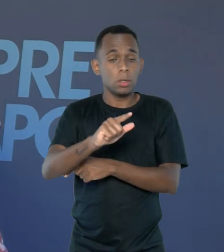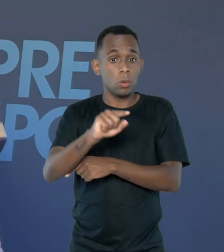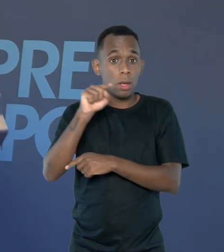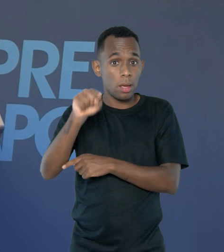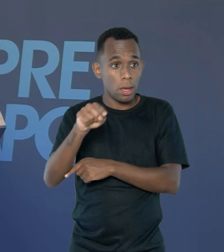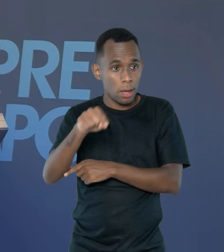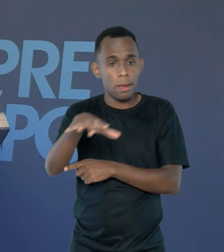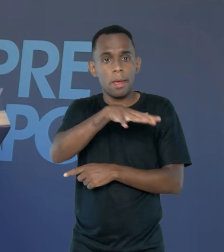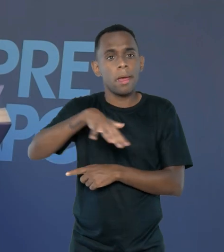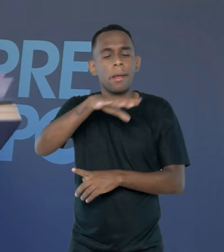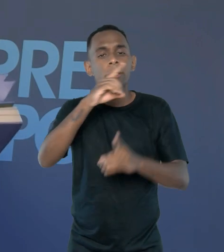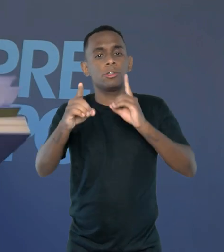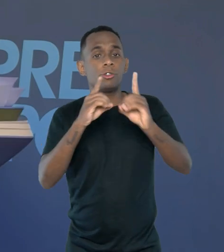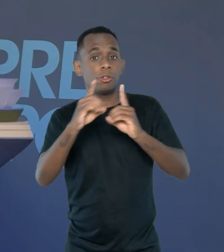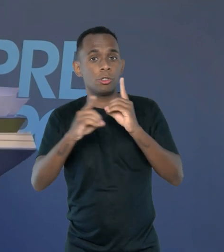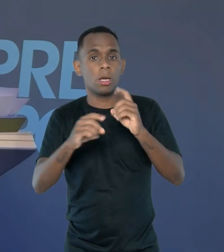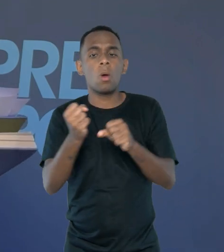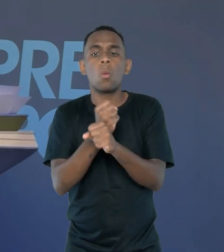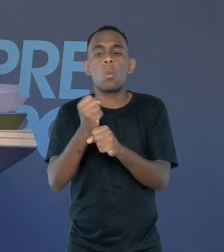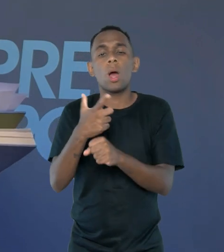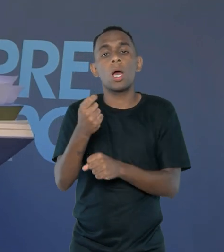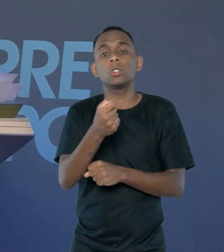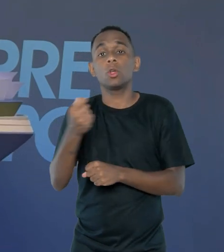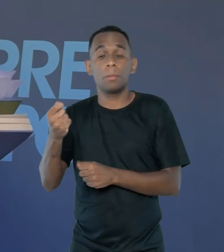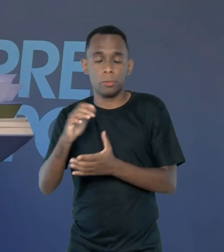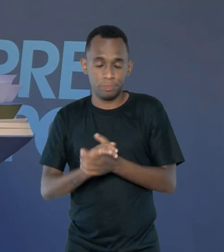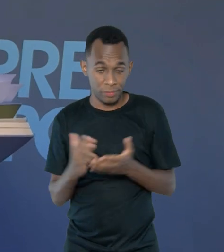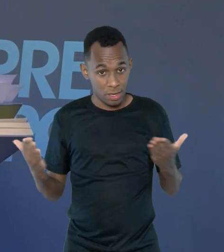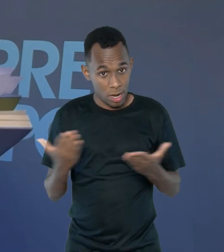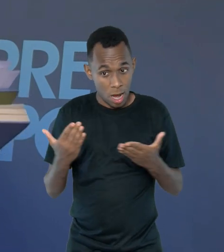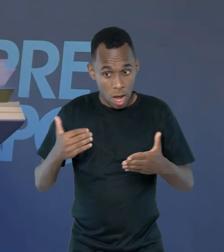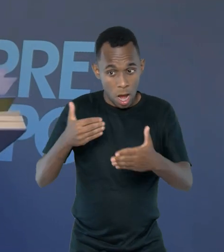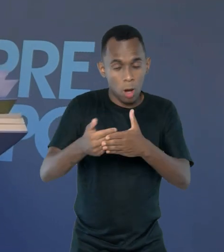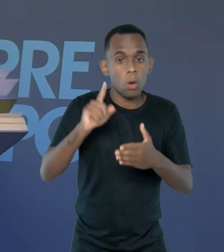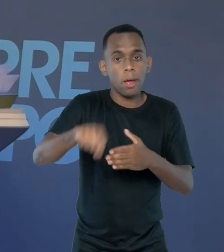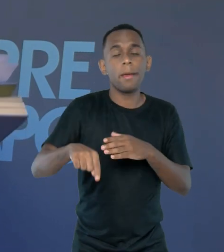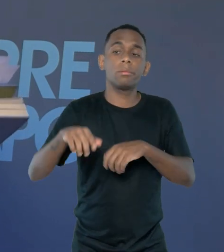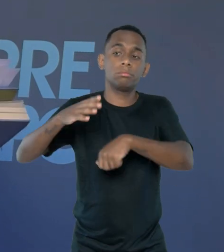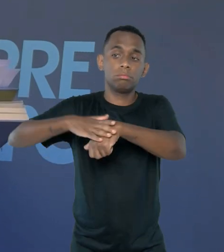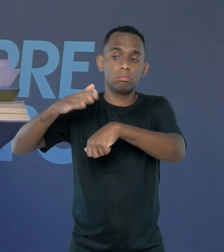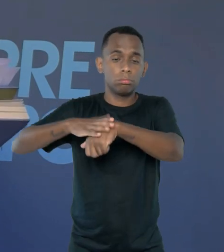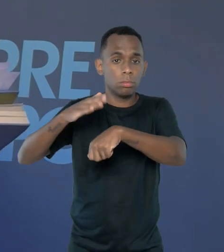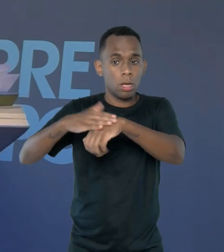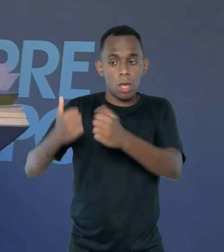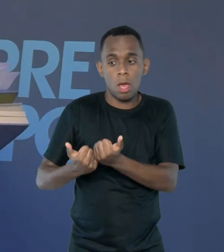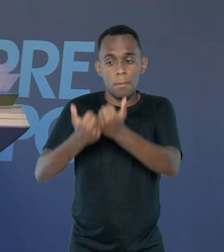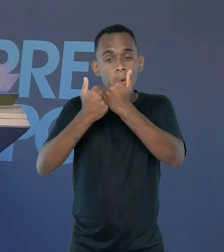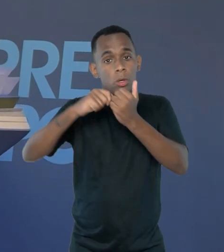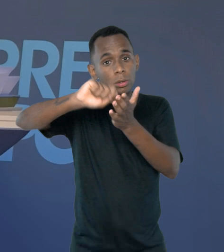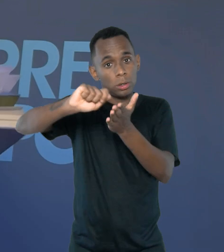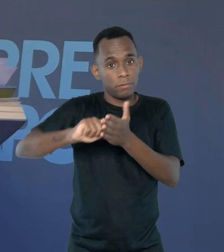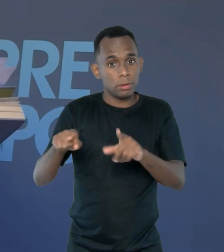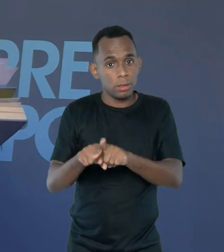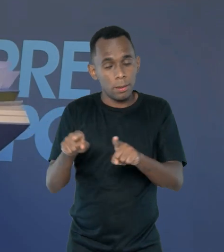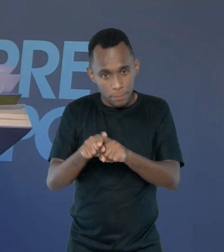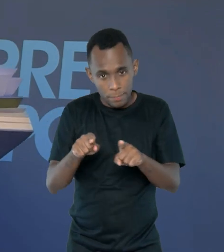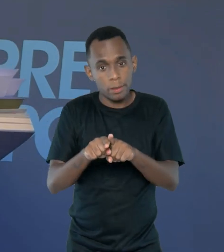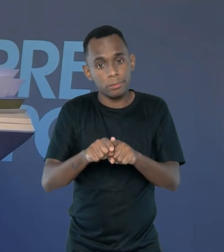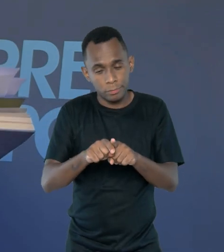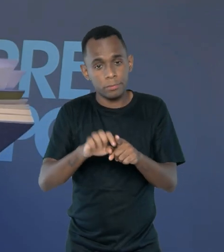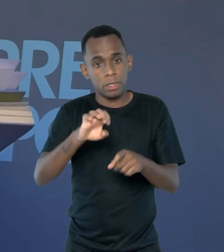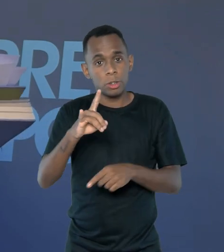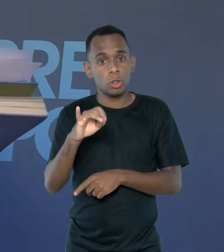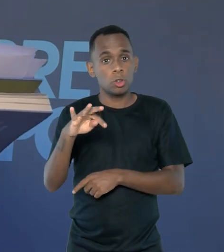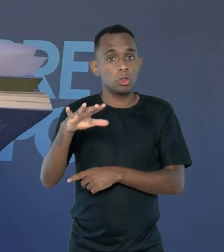categoria Paradidático em 2000. Atualmente é autora e colaboradora da editora Brasil